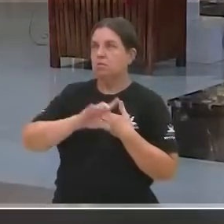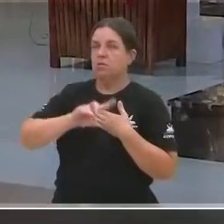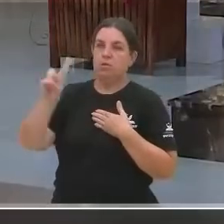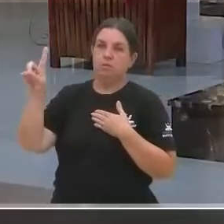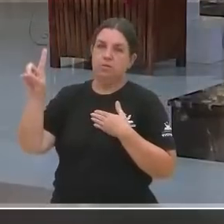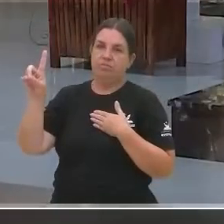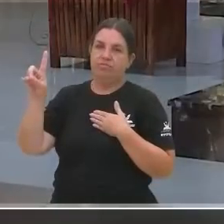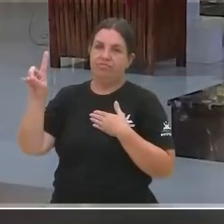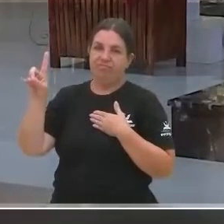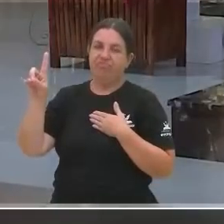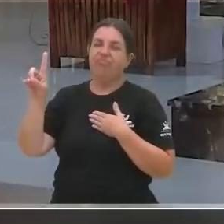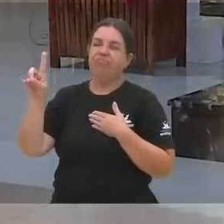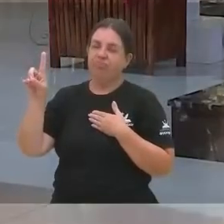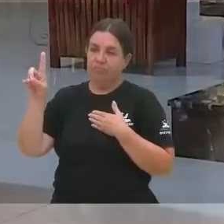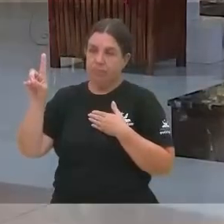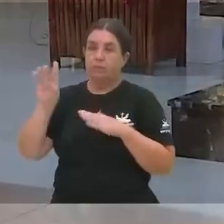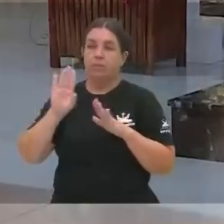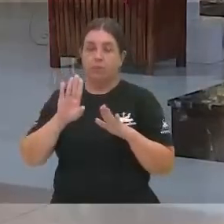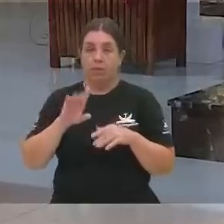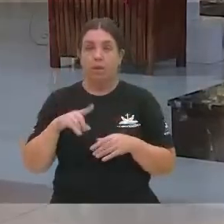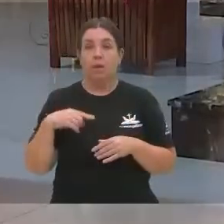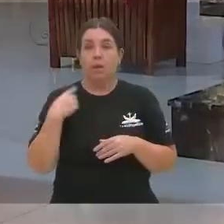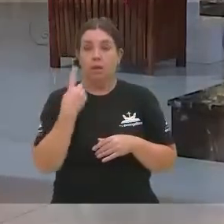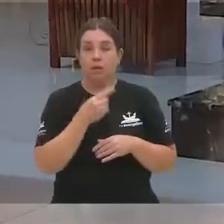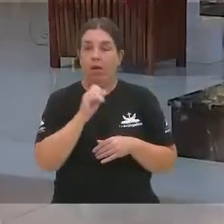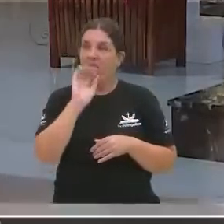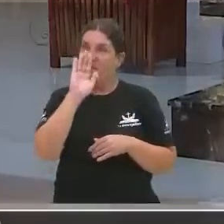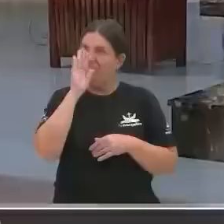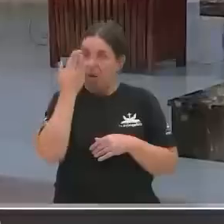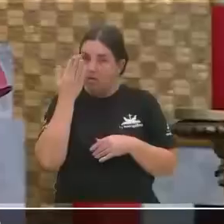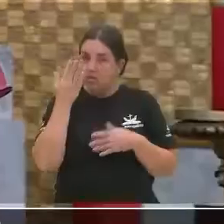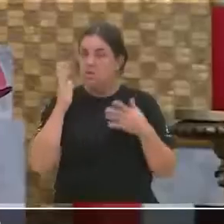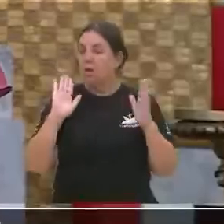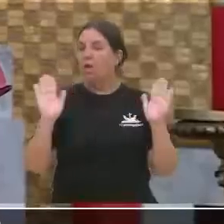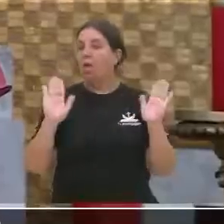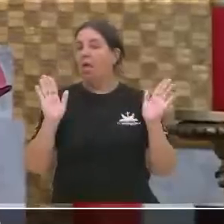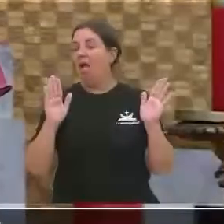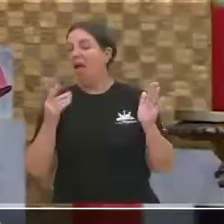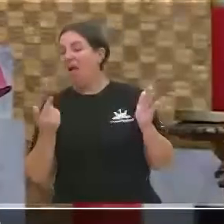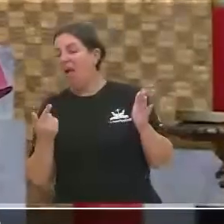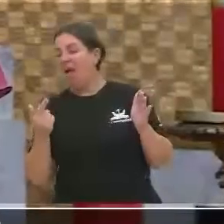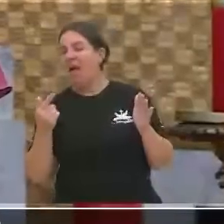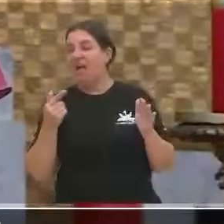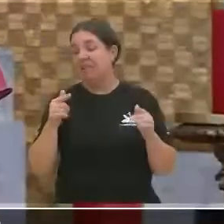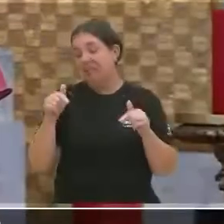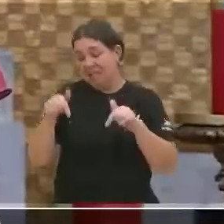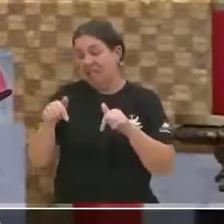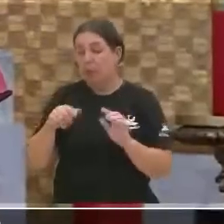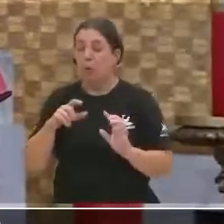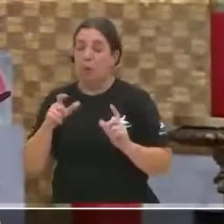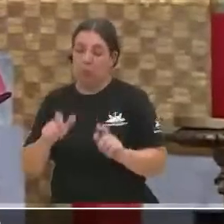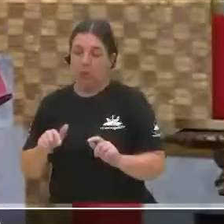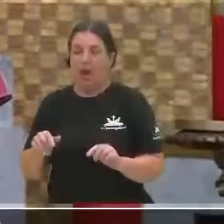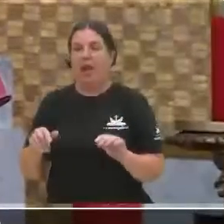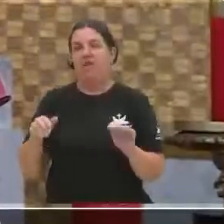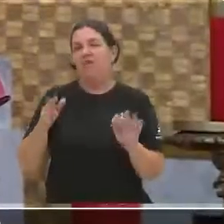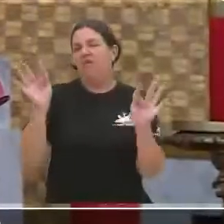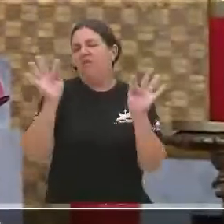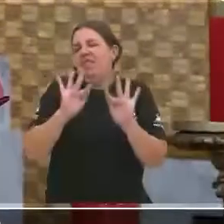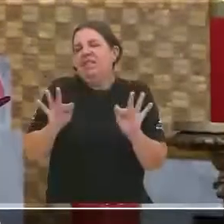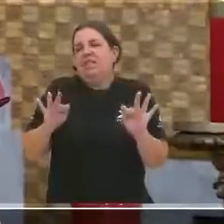Deus e nos dá uma falsa impressão de que é aqui que a gente